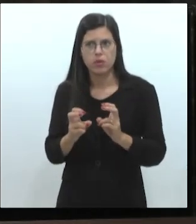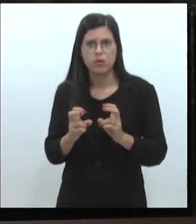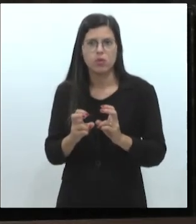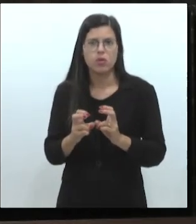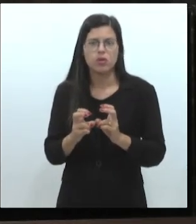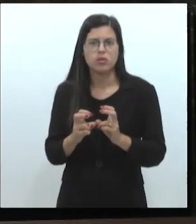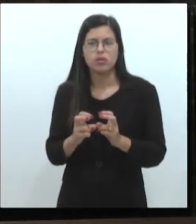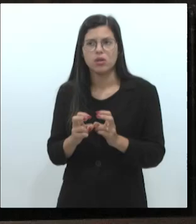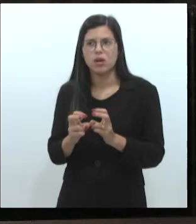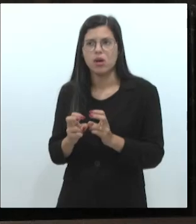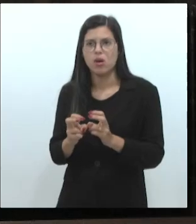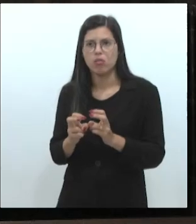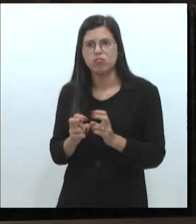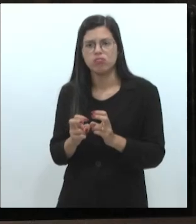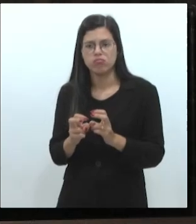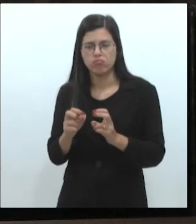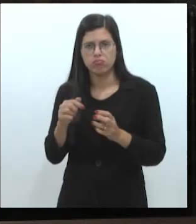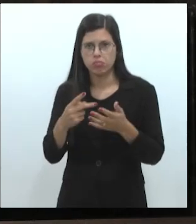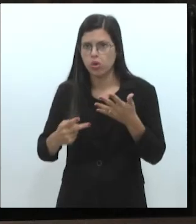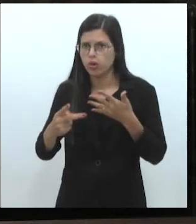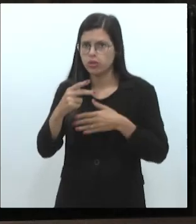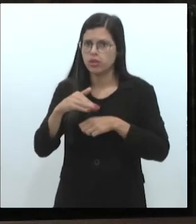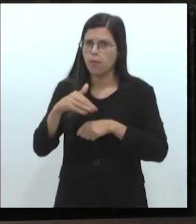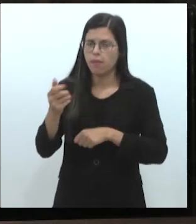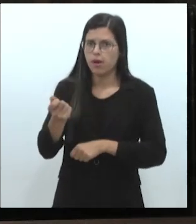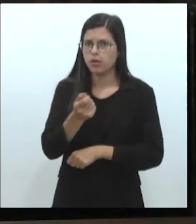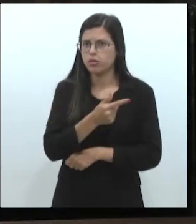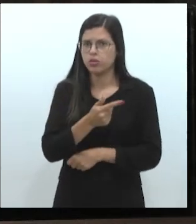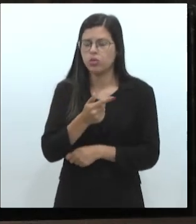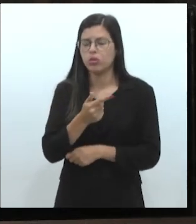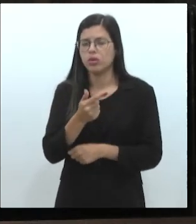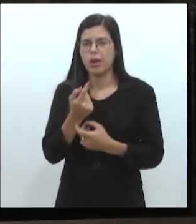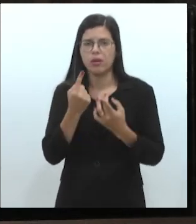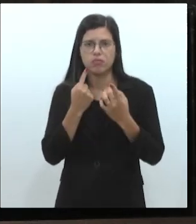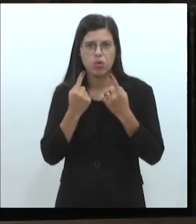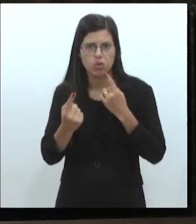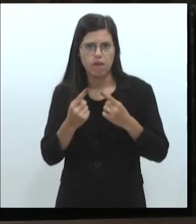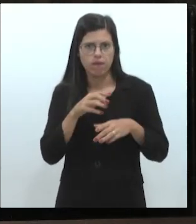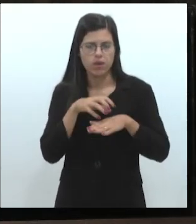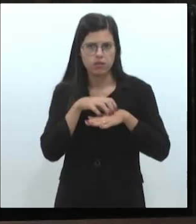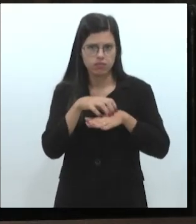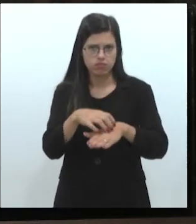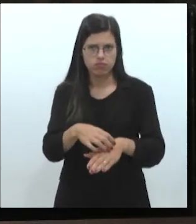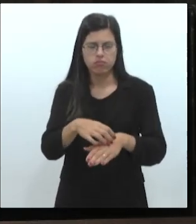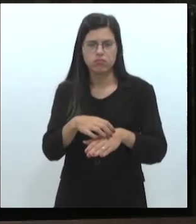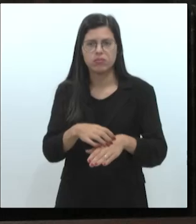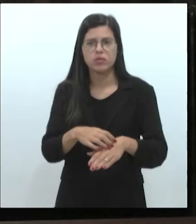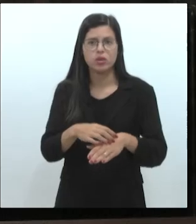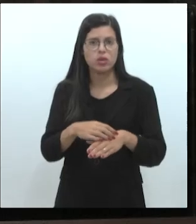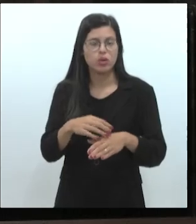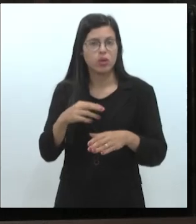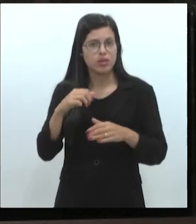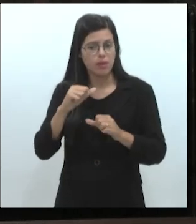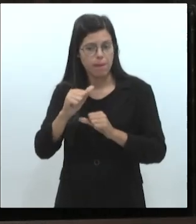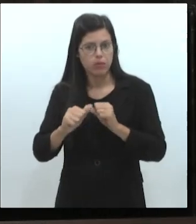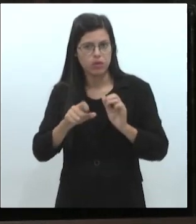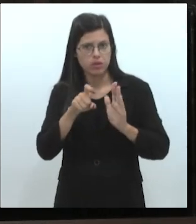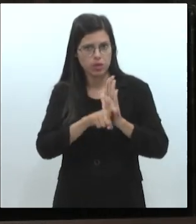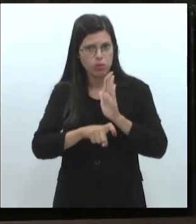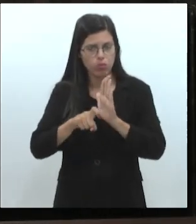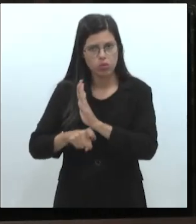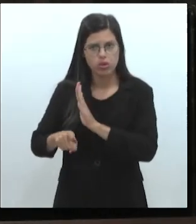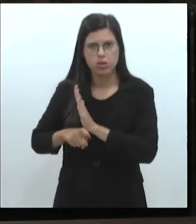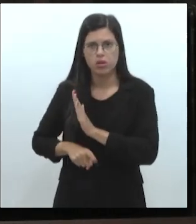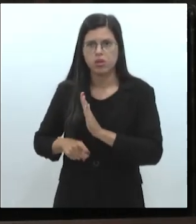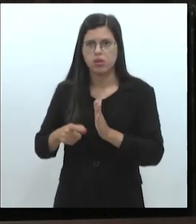transporte rodoviário, e com a reforma tributária, um tributo sendo cobrado